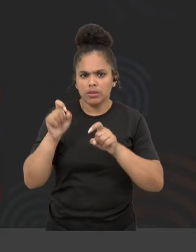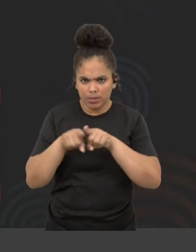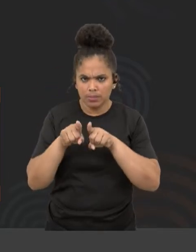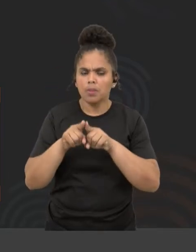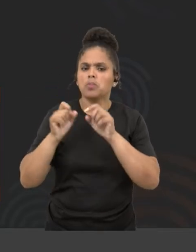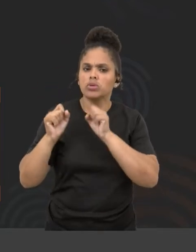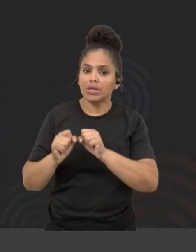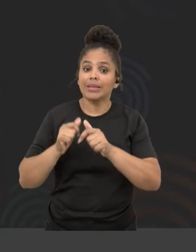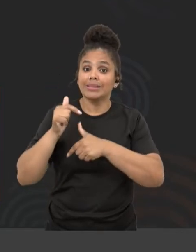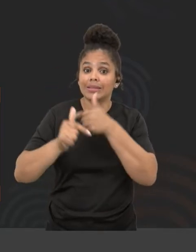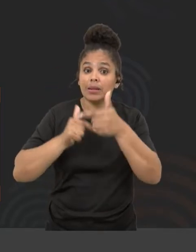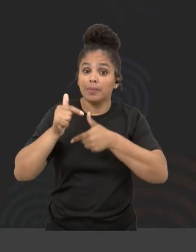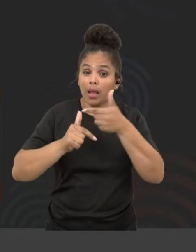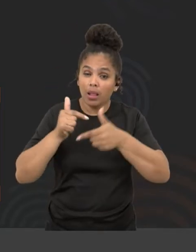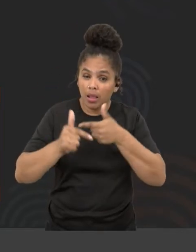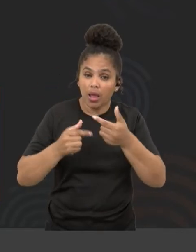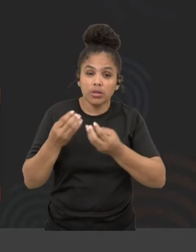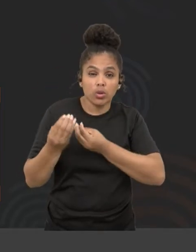trabalhar em cima